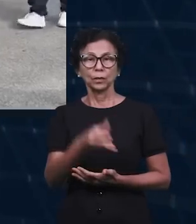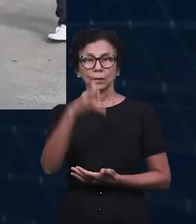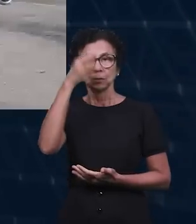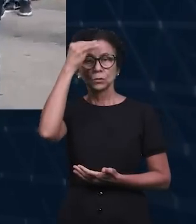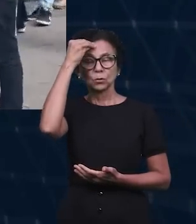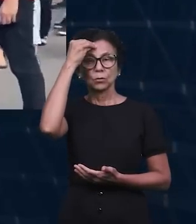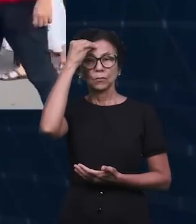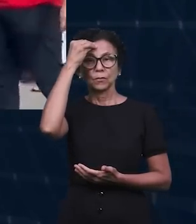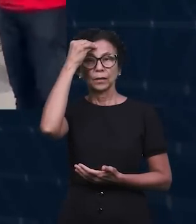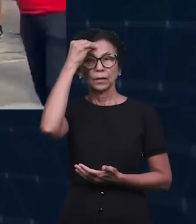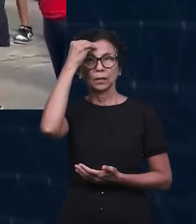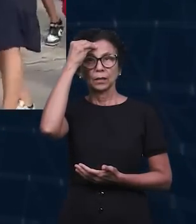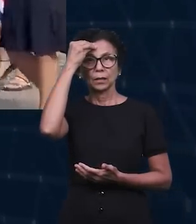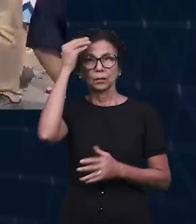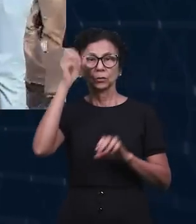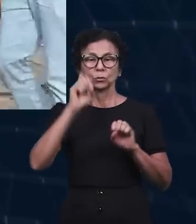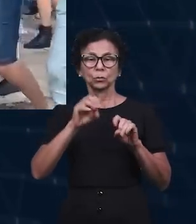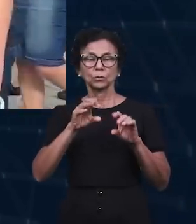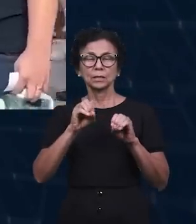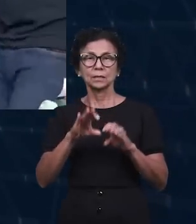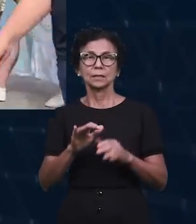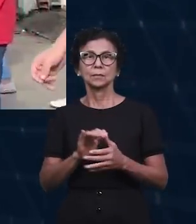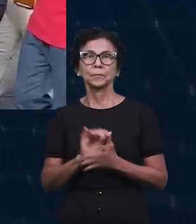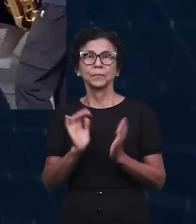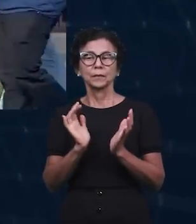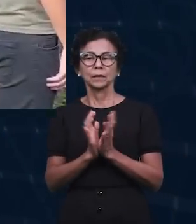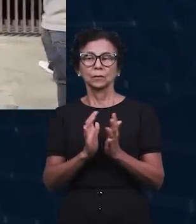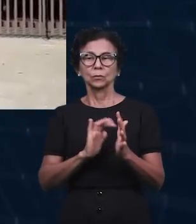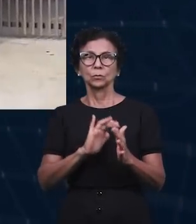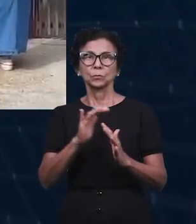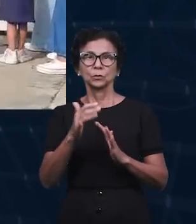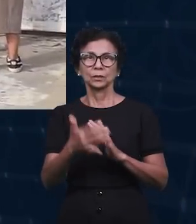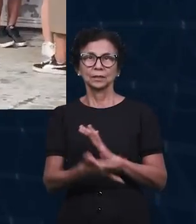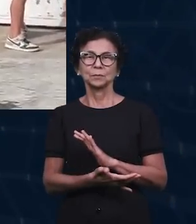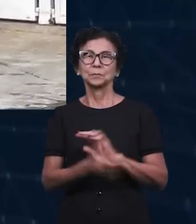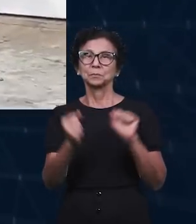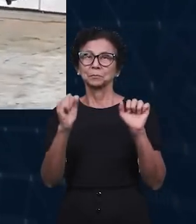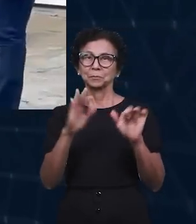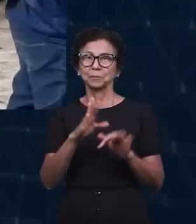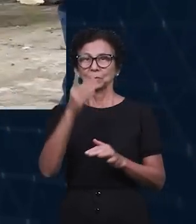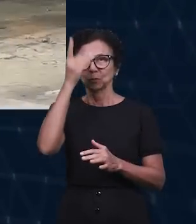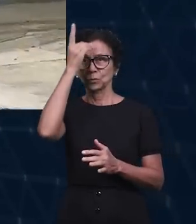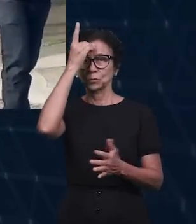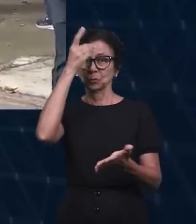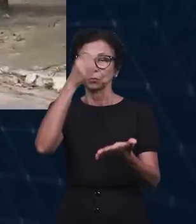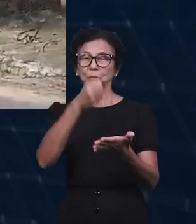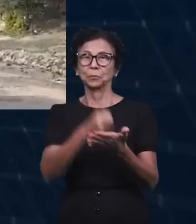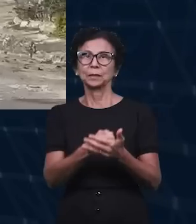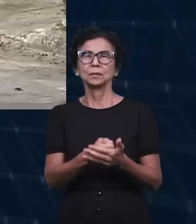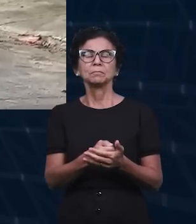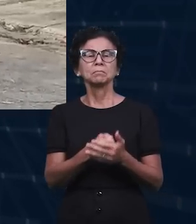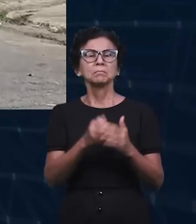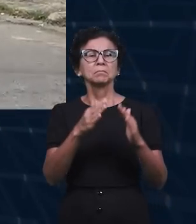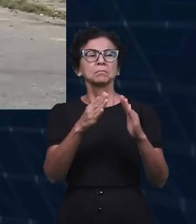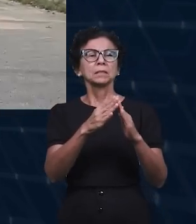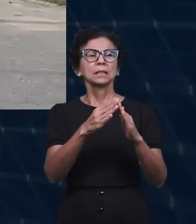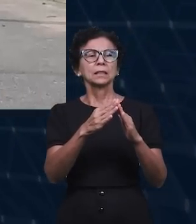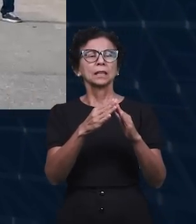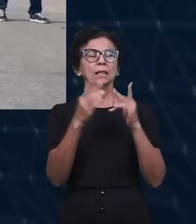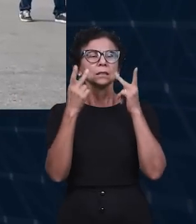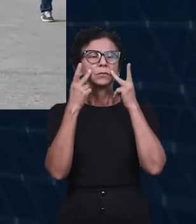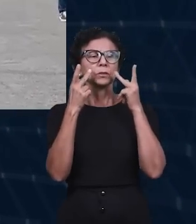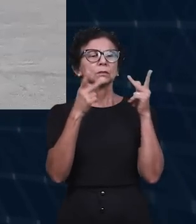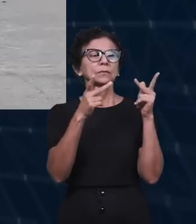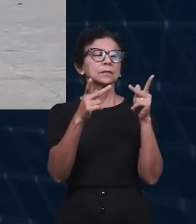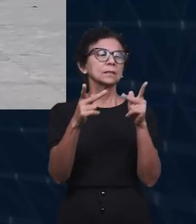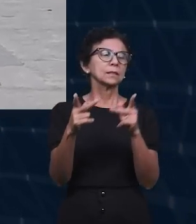ministrada. O grupo de Libras também viveu uma bênção no cumprimento de um dom espiritual em uma das casas visitadas e todos